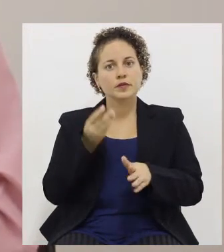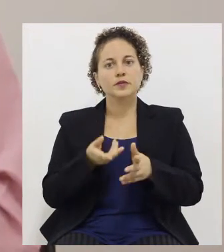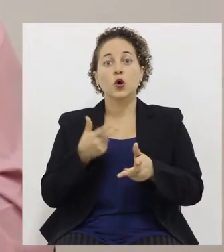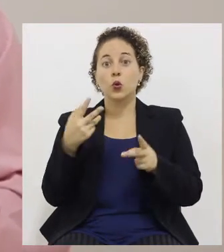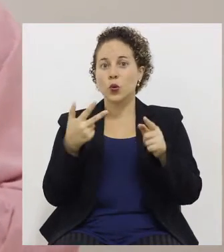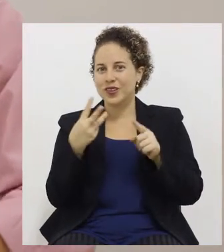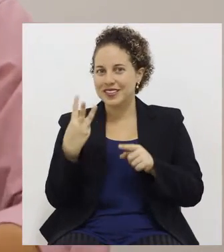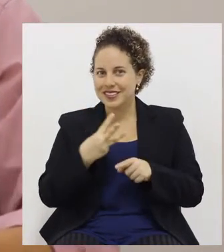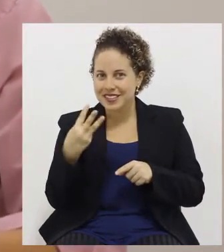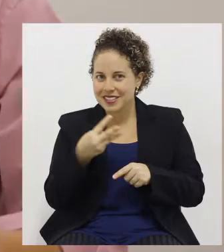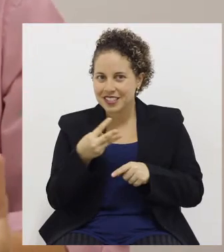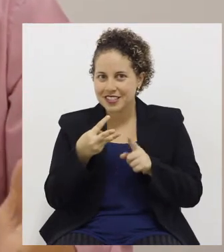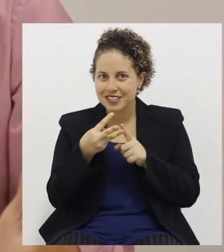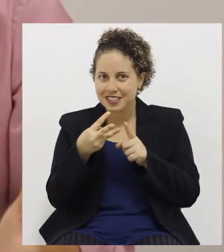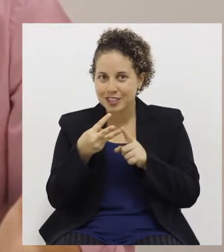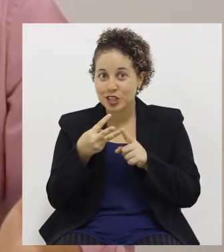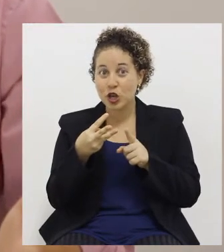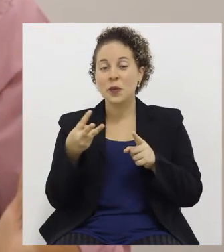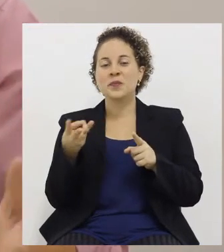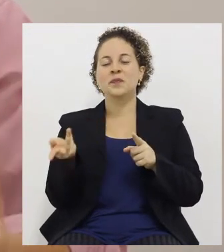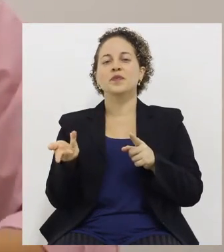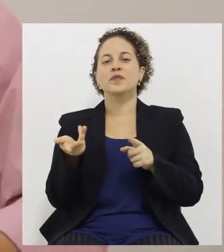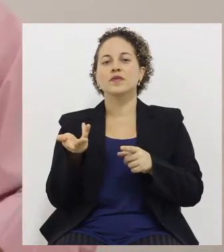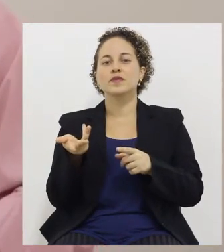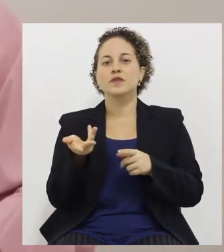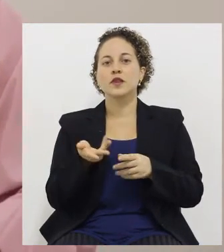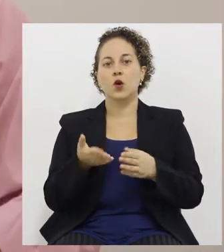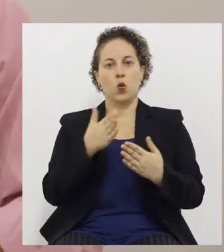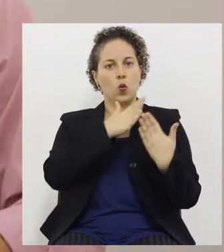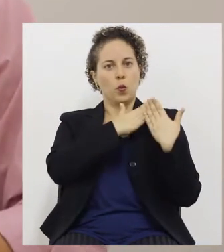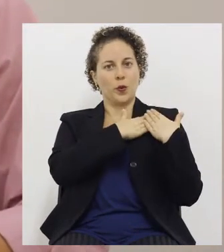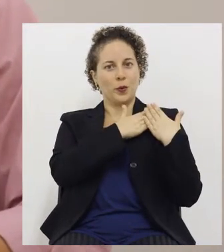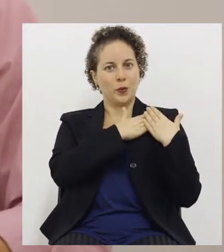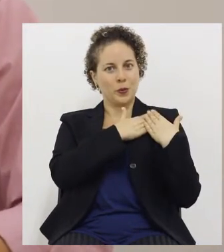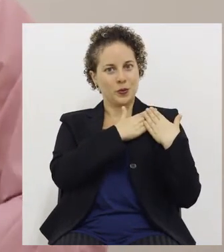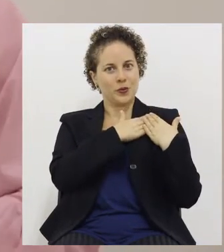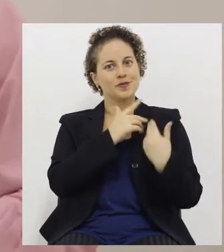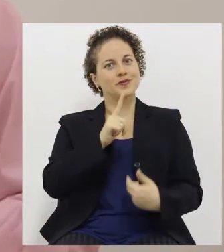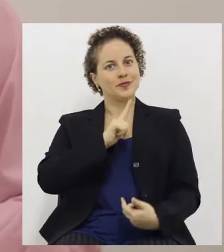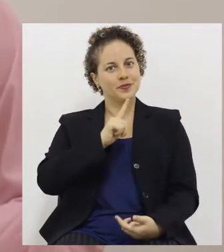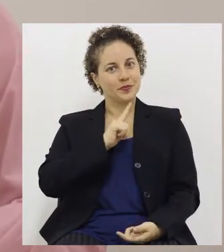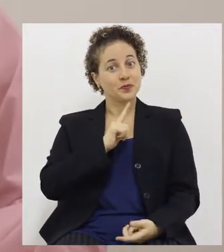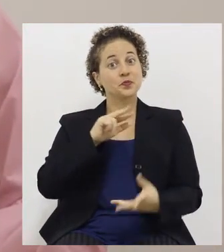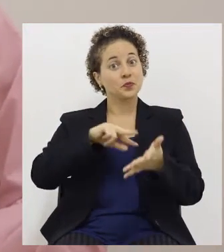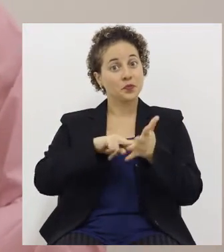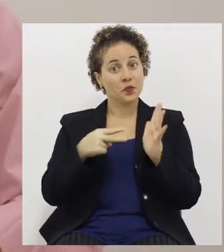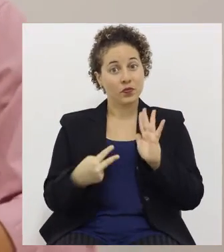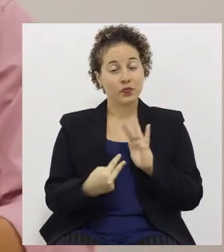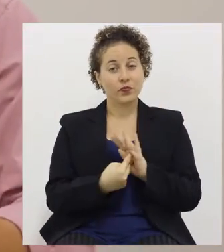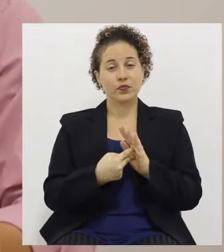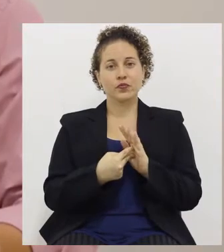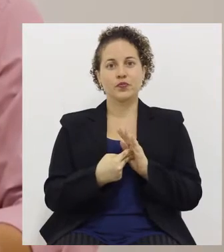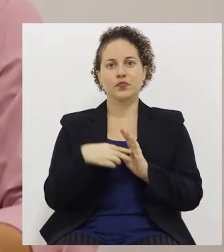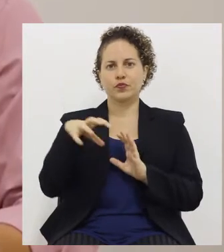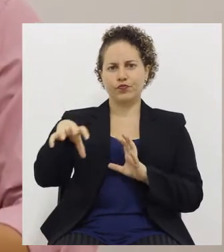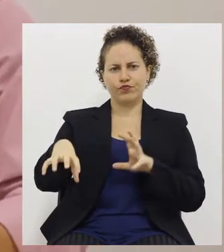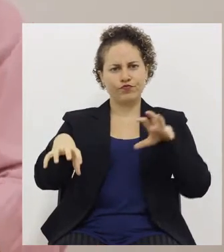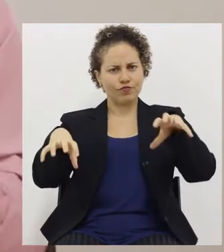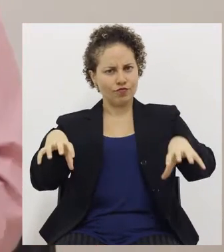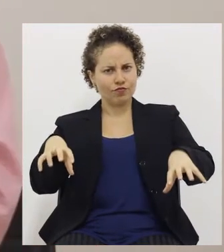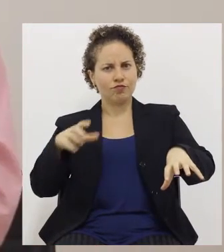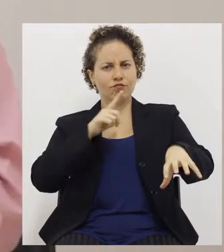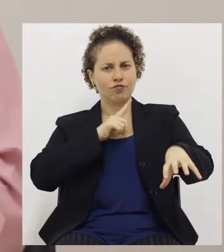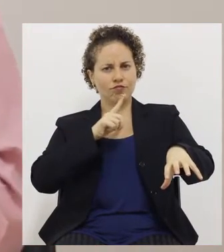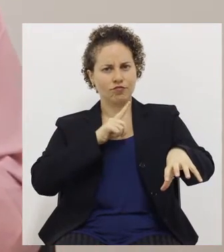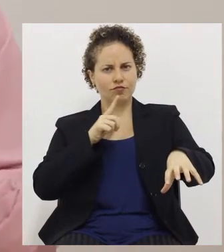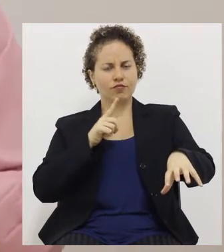organização. A terceira forma de administrar conflitos é o compromisso. O compromisso significa o seguinte, que cada parte